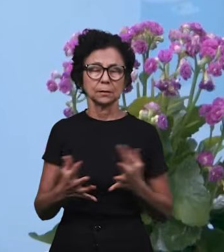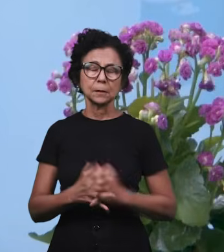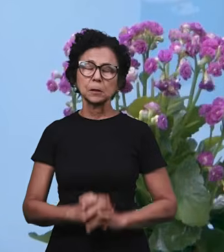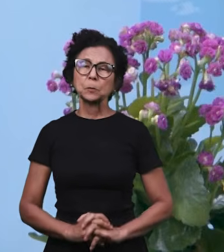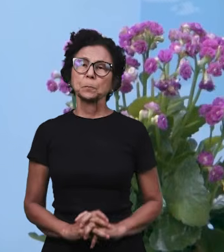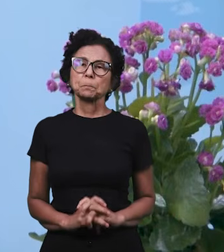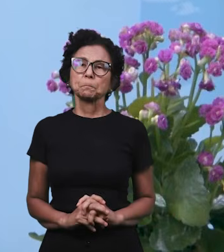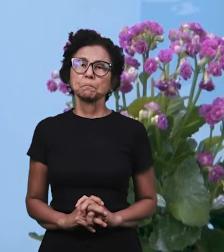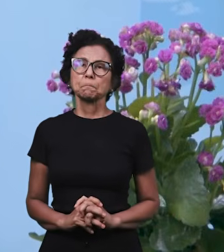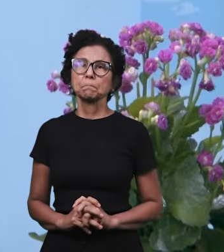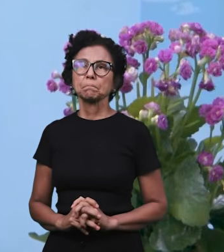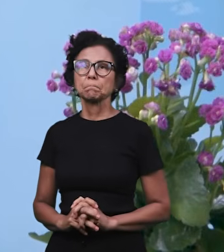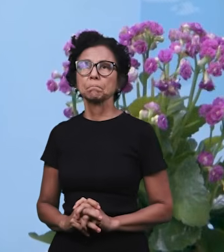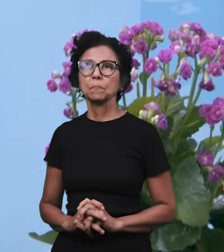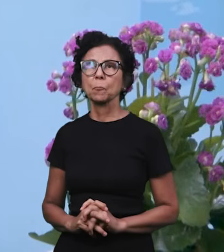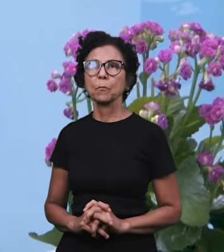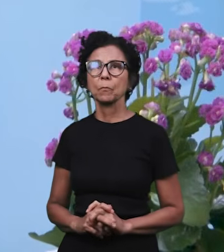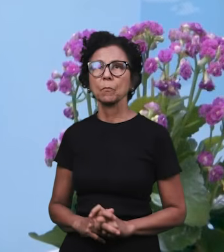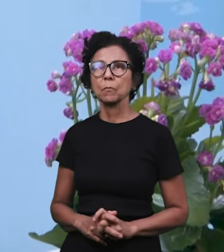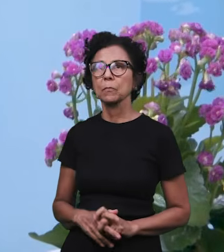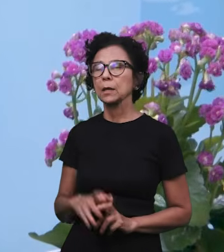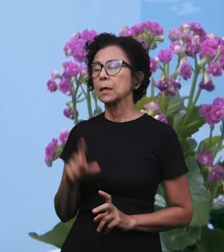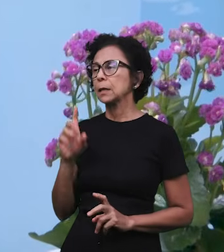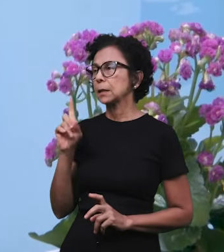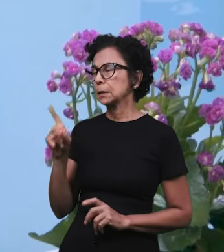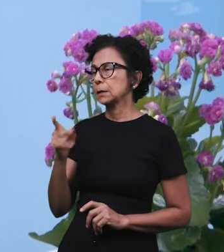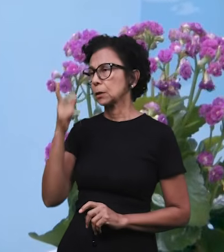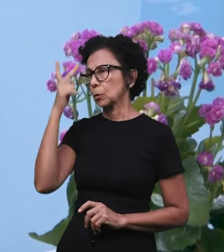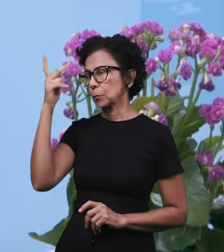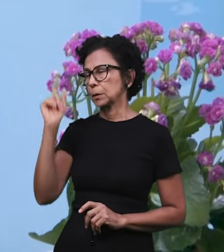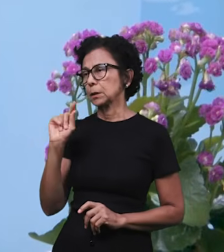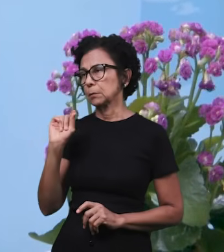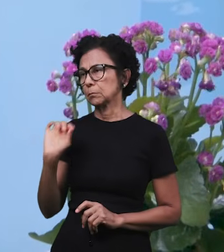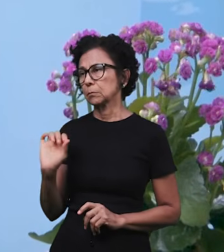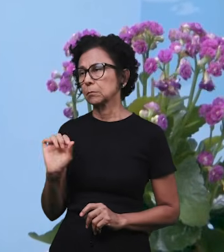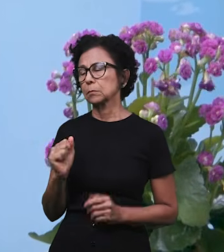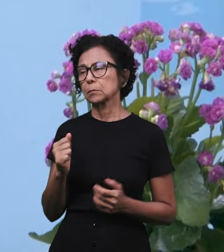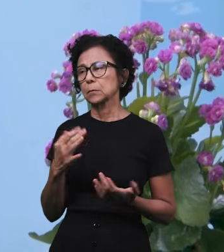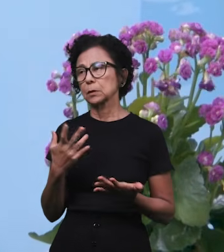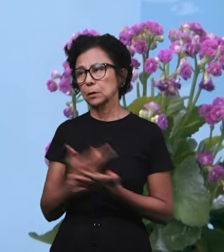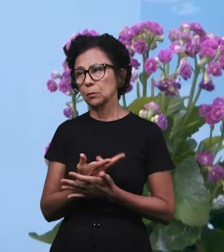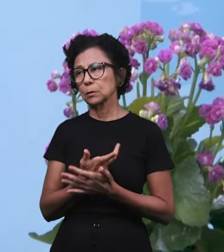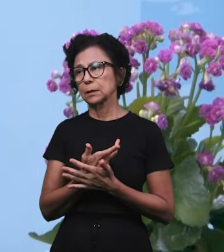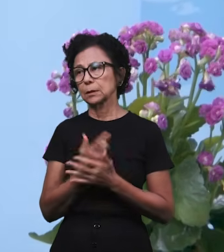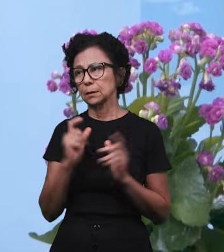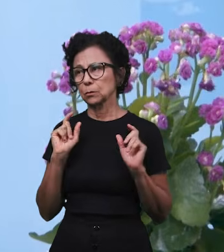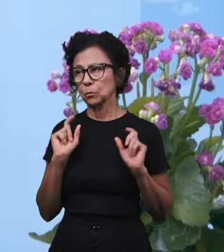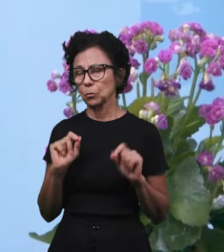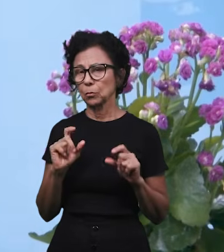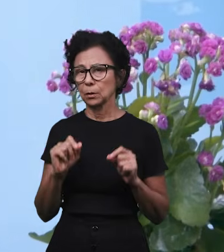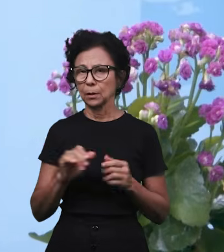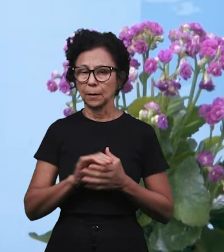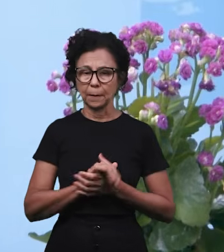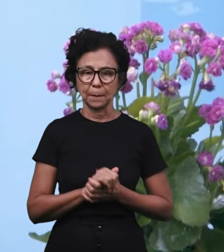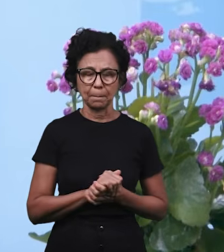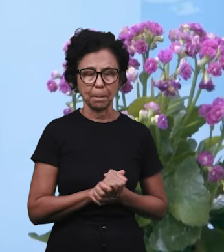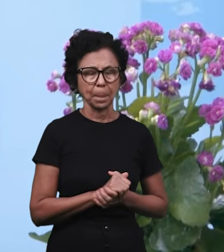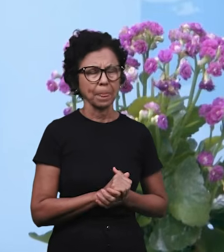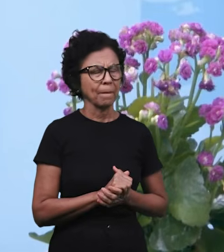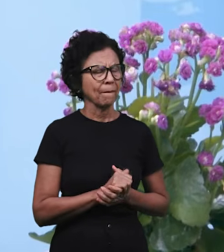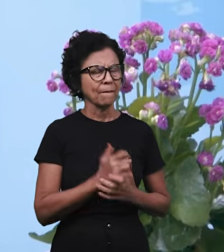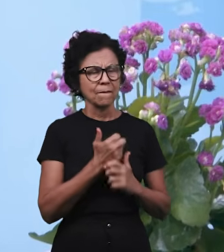que conversar uma coisa que está acontecendo muito, né? Tem várias linhas teóricas,